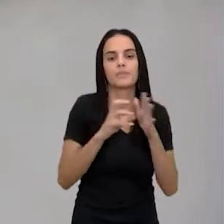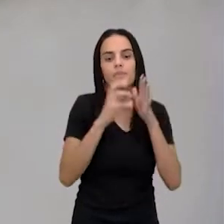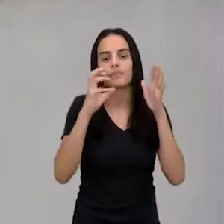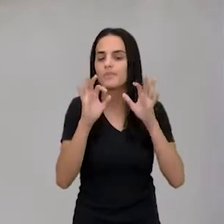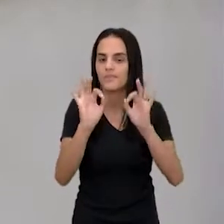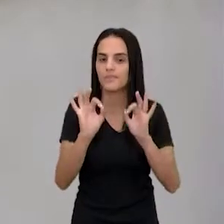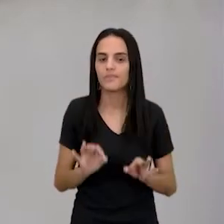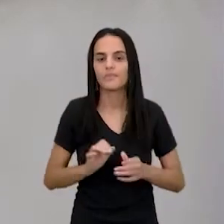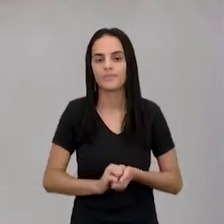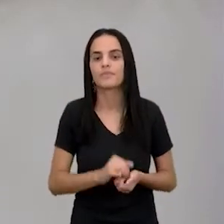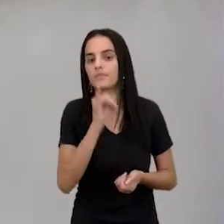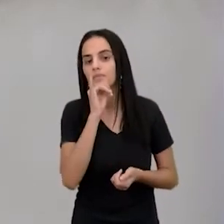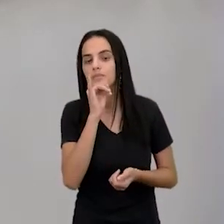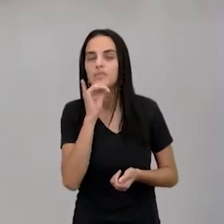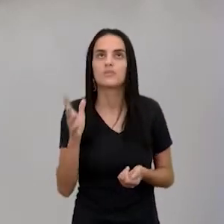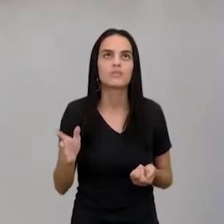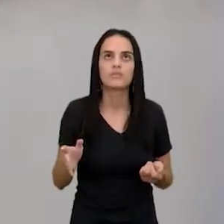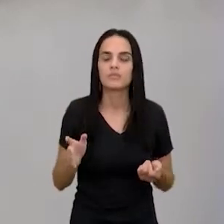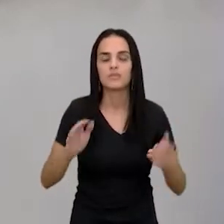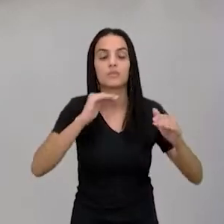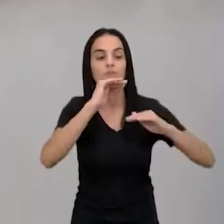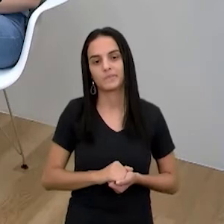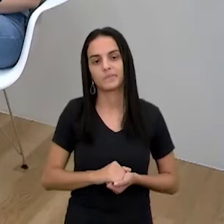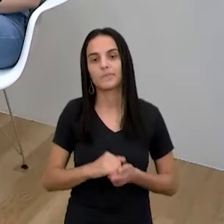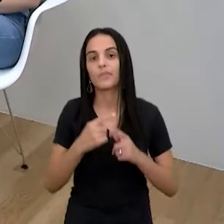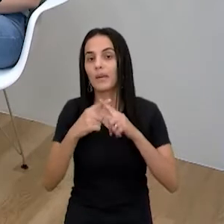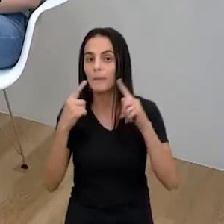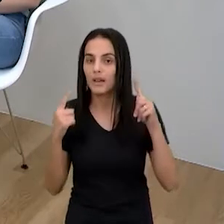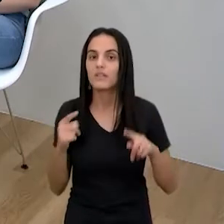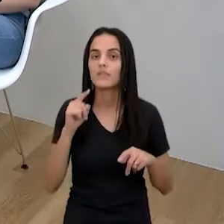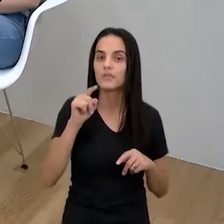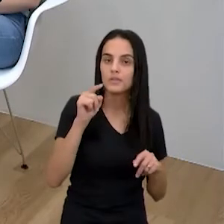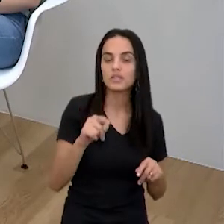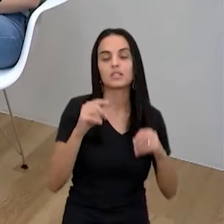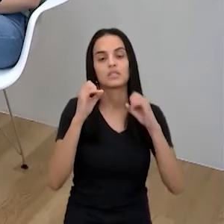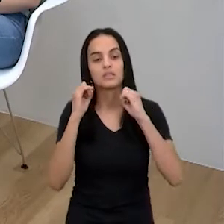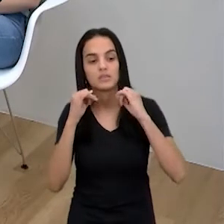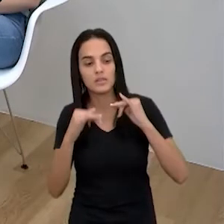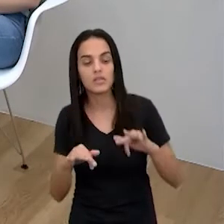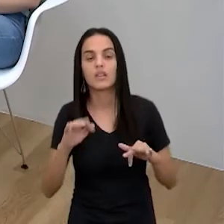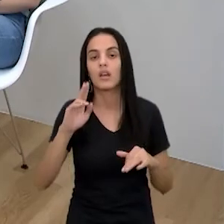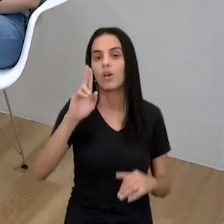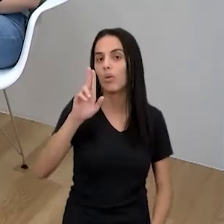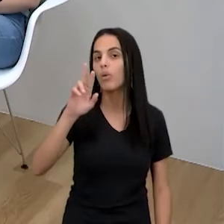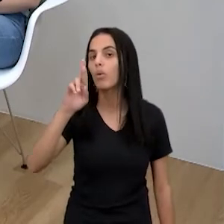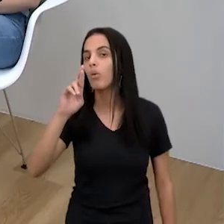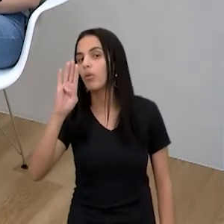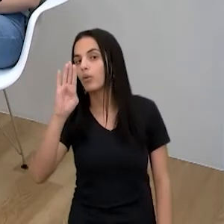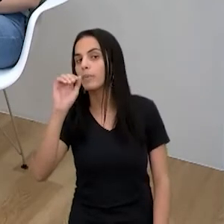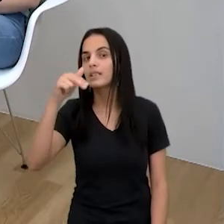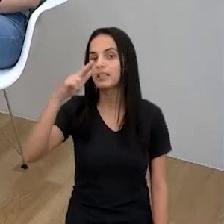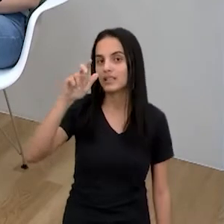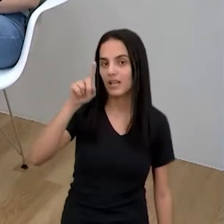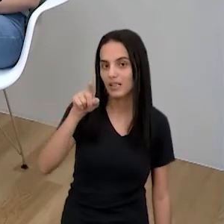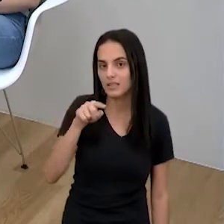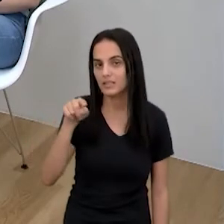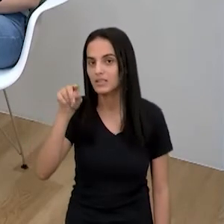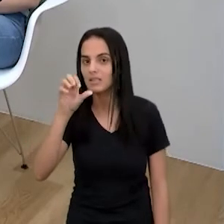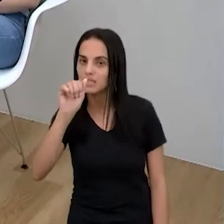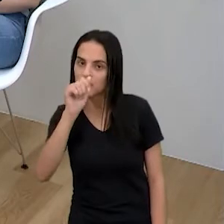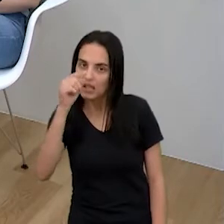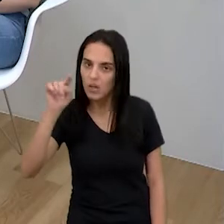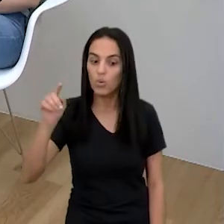à nossa aula de hoje, do nosso componente do solo à célula. Hoje a gente vai, então, fechar